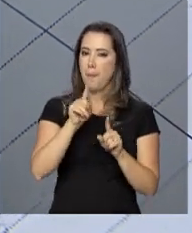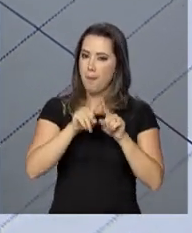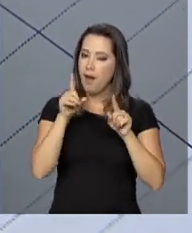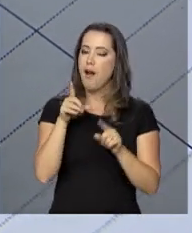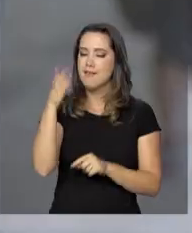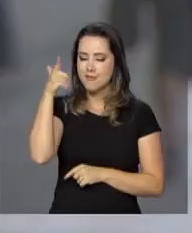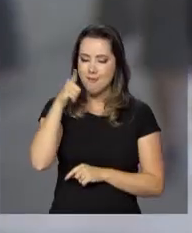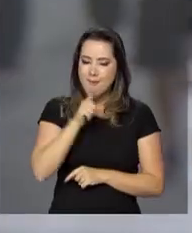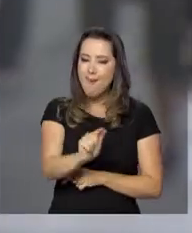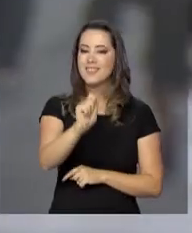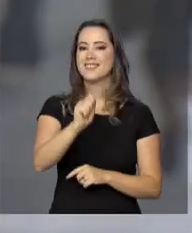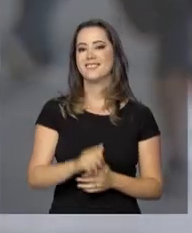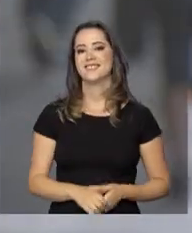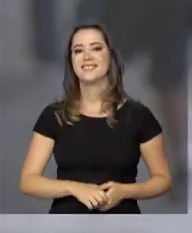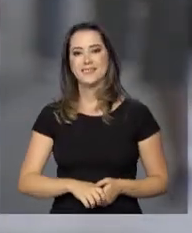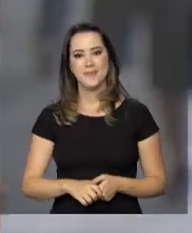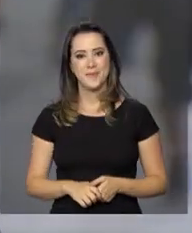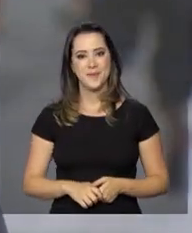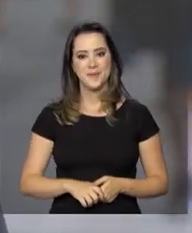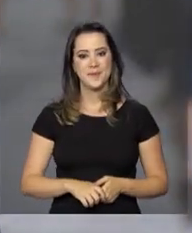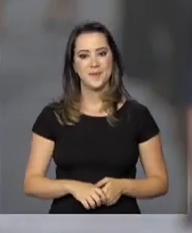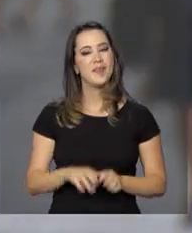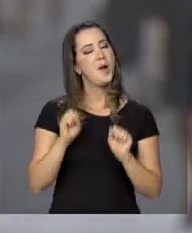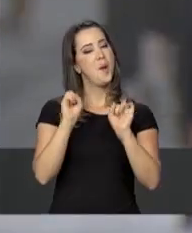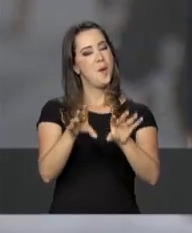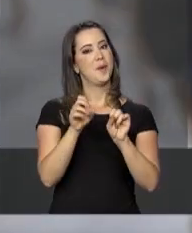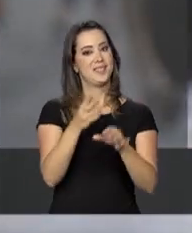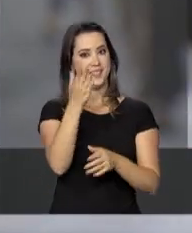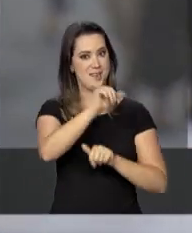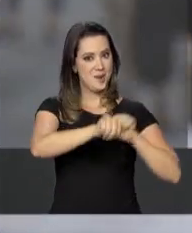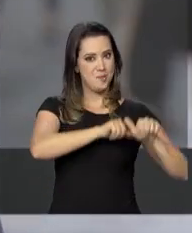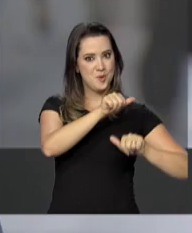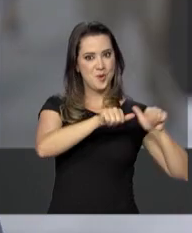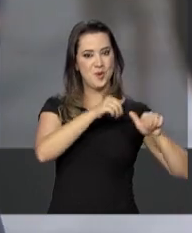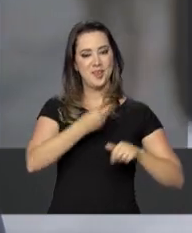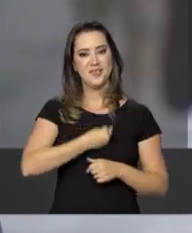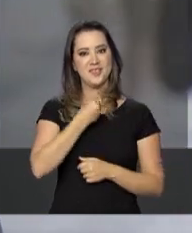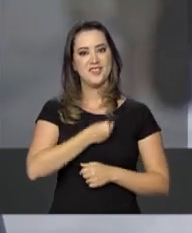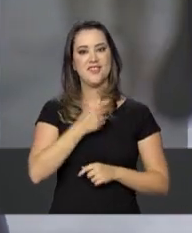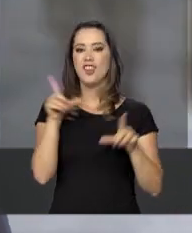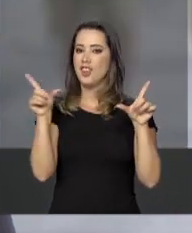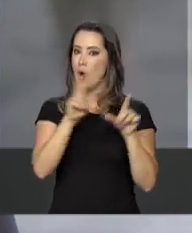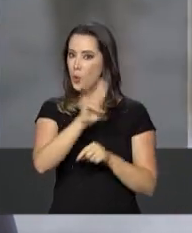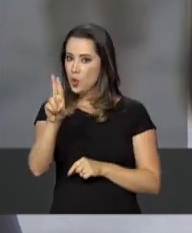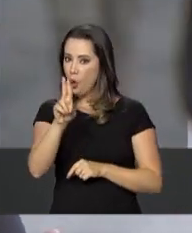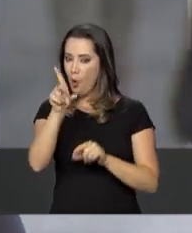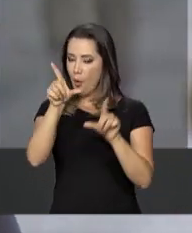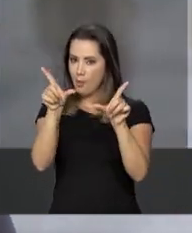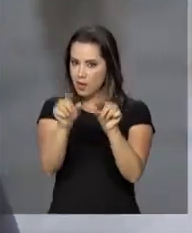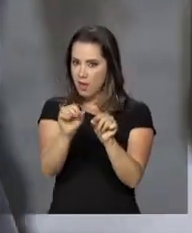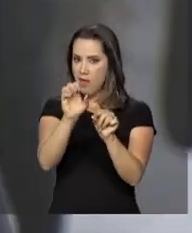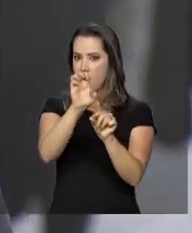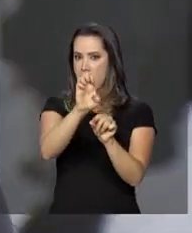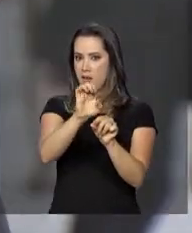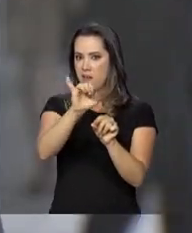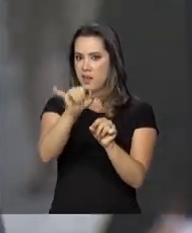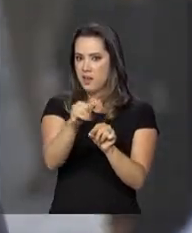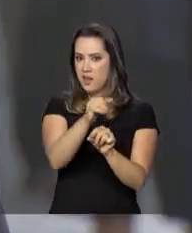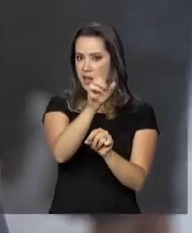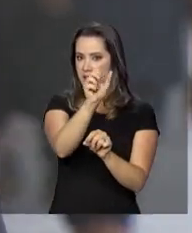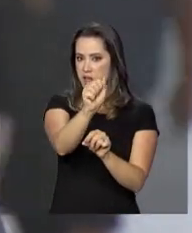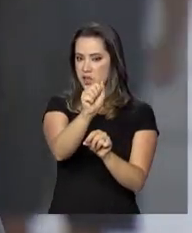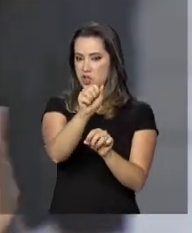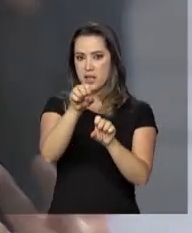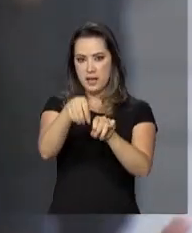eu consigo. O tipo de ensino que mudou a vida da Dona Maria Lúcia é conhecido como EJA, Educação de Jovens e Adultos, e atende não